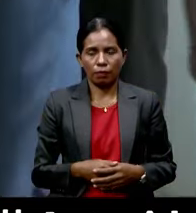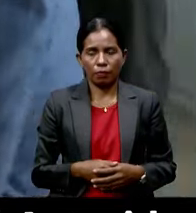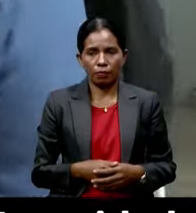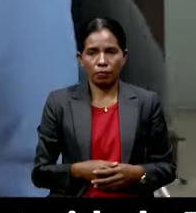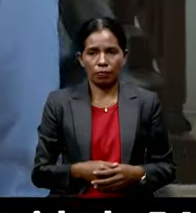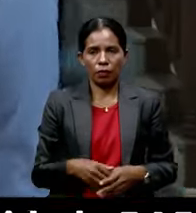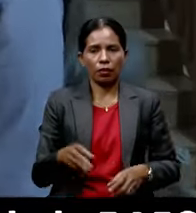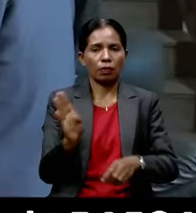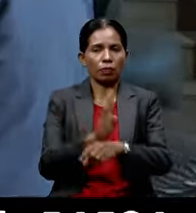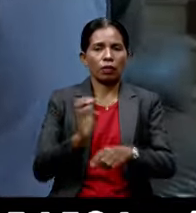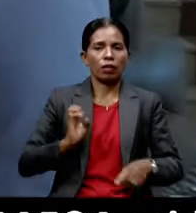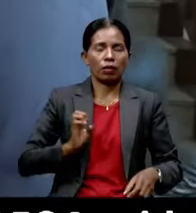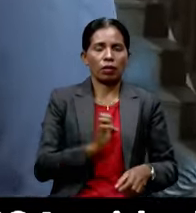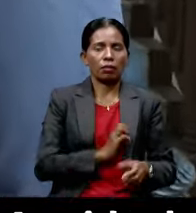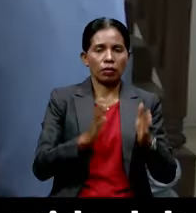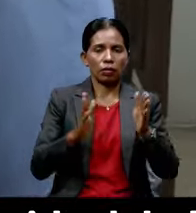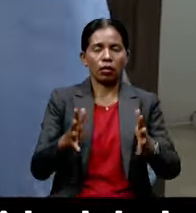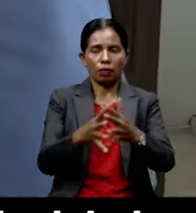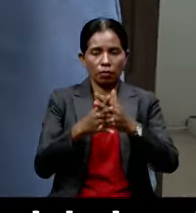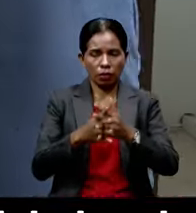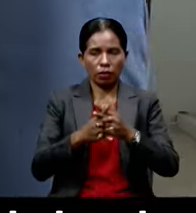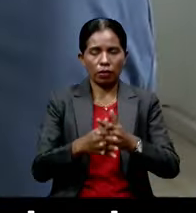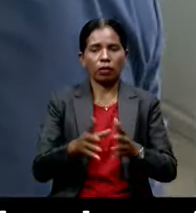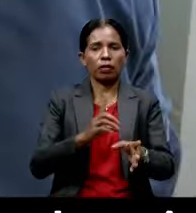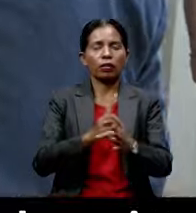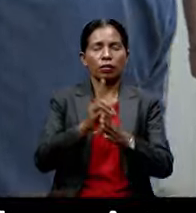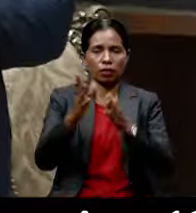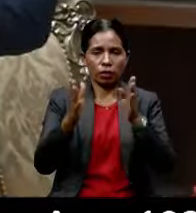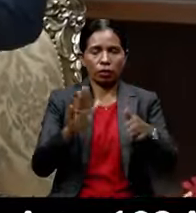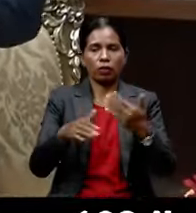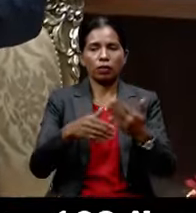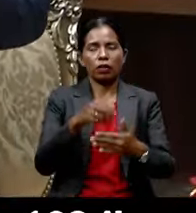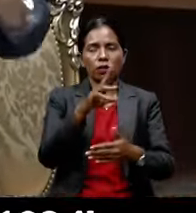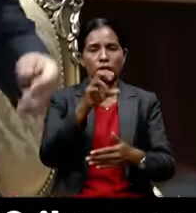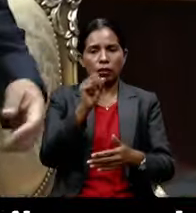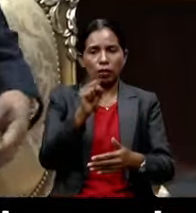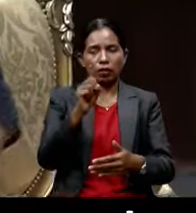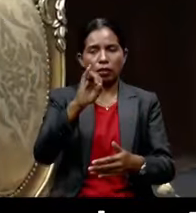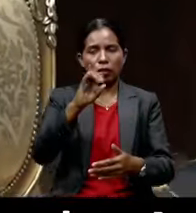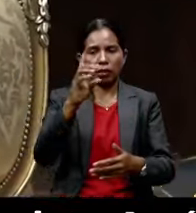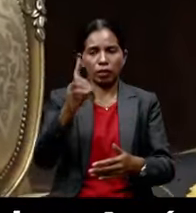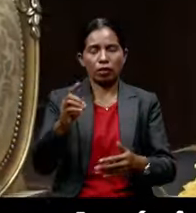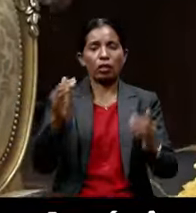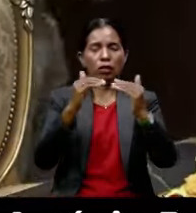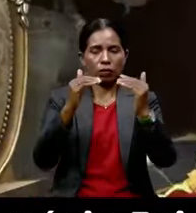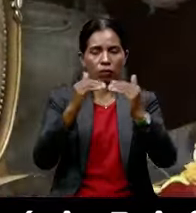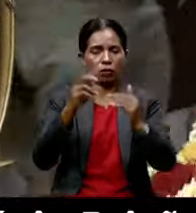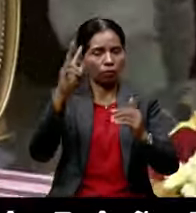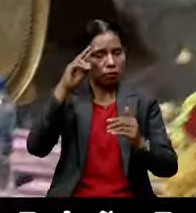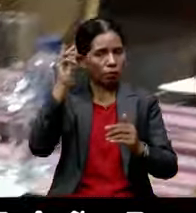Encarregado negócio em embaixada dos Estados Unidos de América, o diretor interino USAID, ralou encontro com o